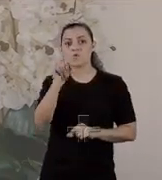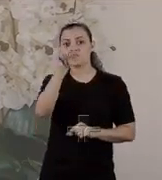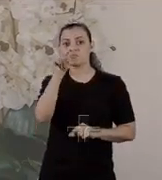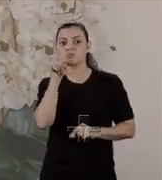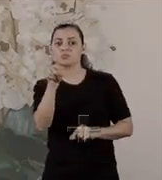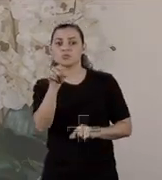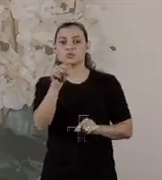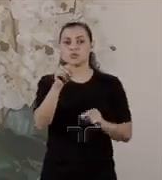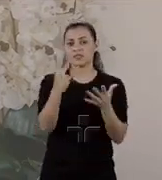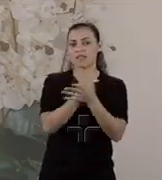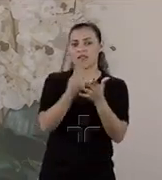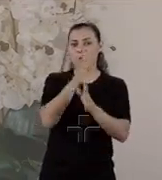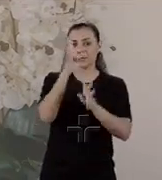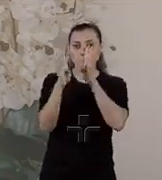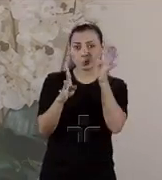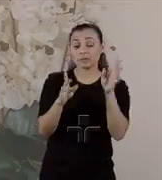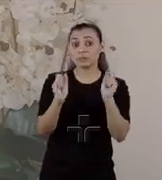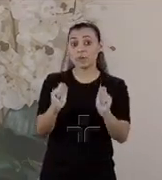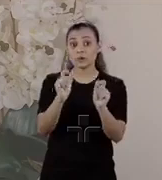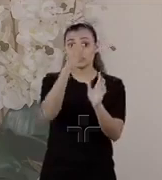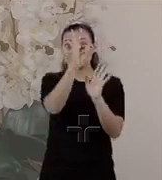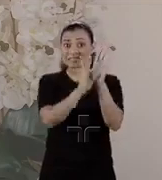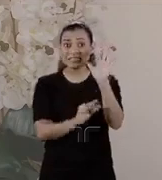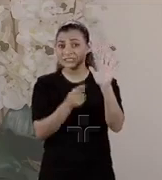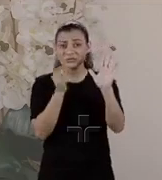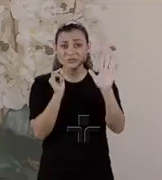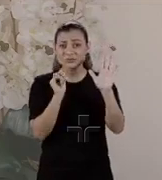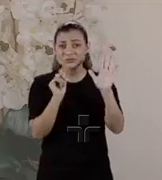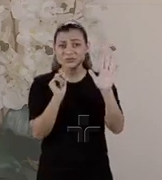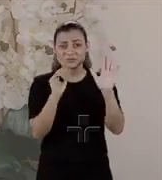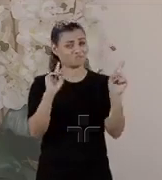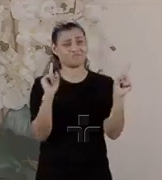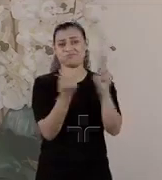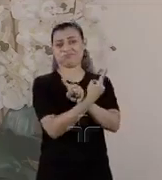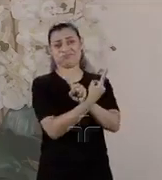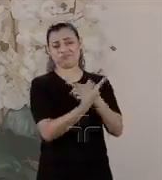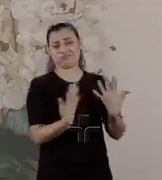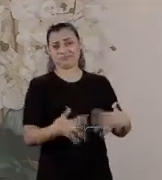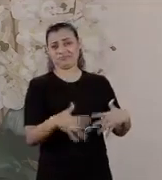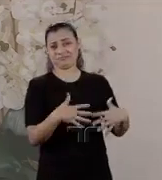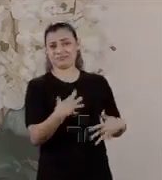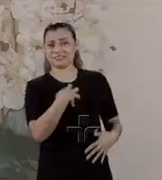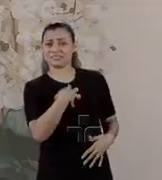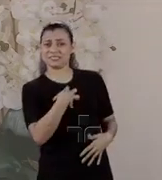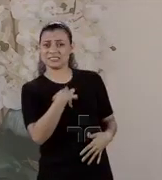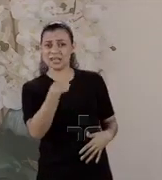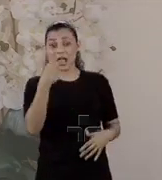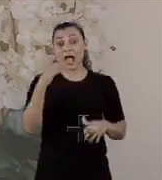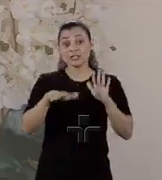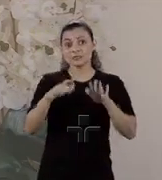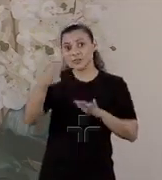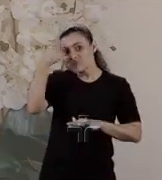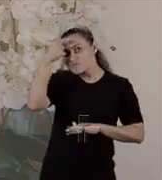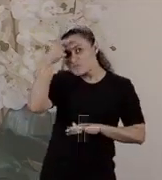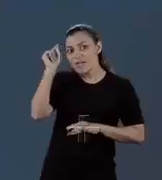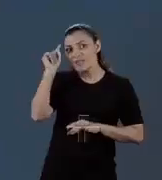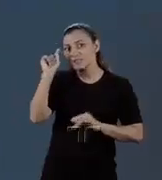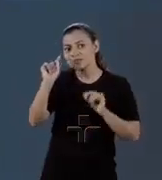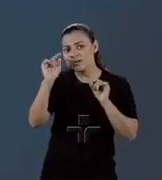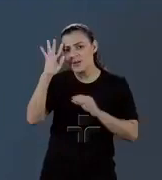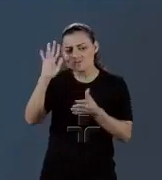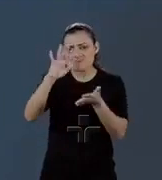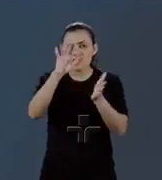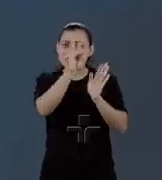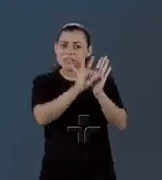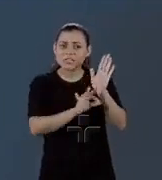texto pode se transformar numa coisa totalmente diferente daquilo que se tinha em mente quando se redigiu.